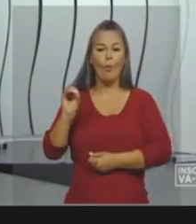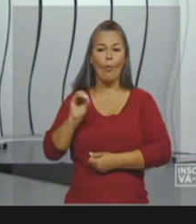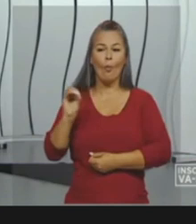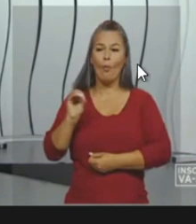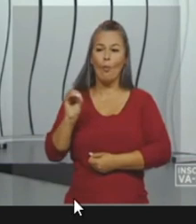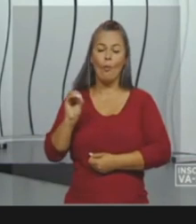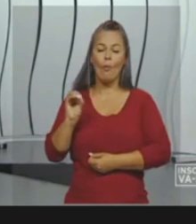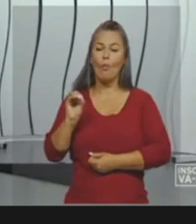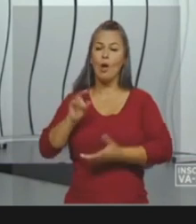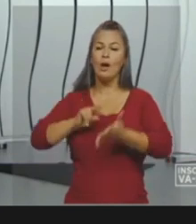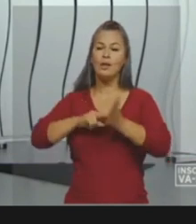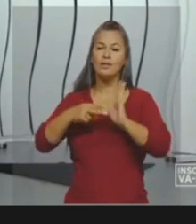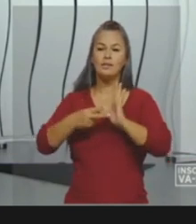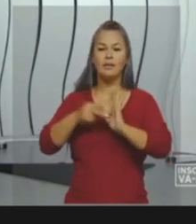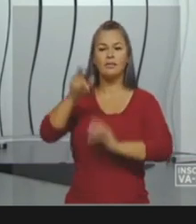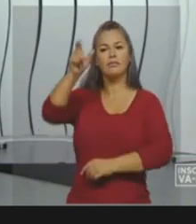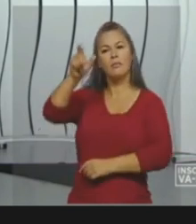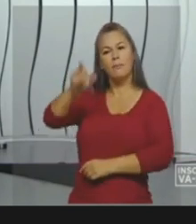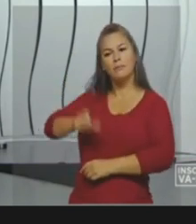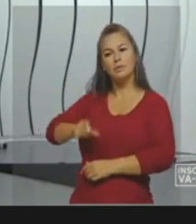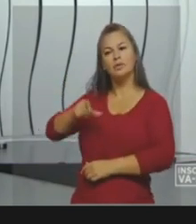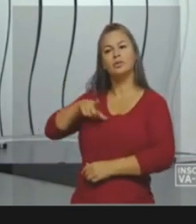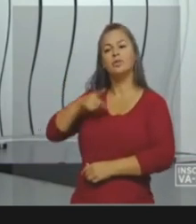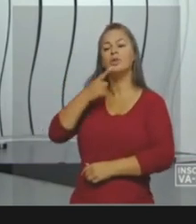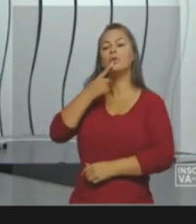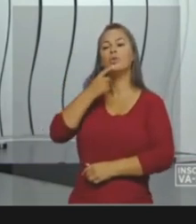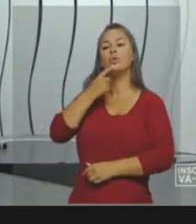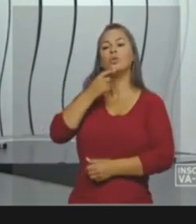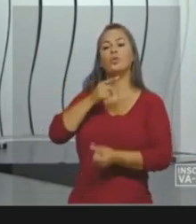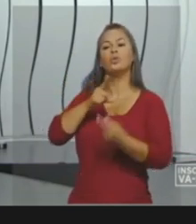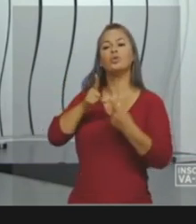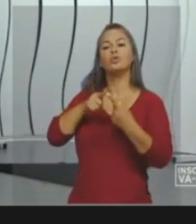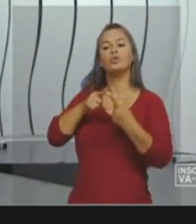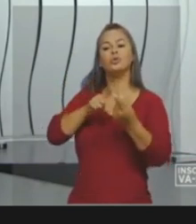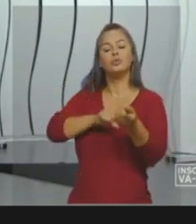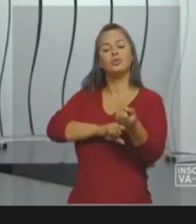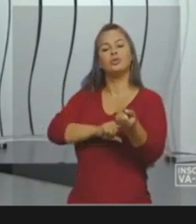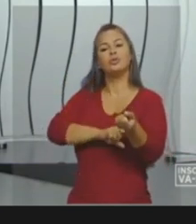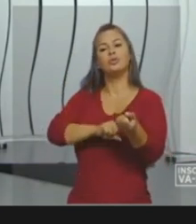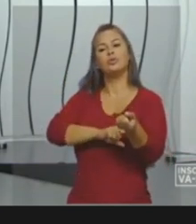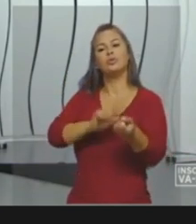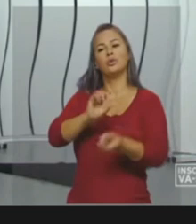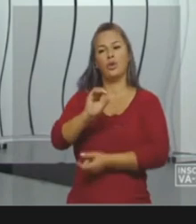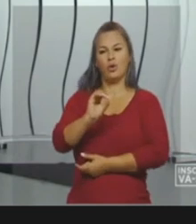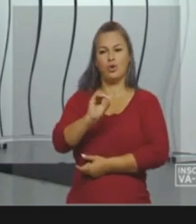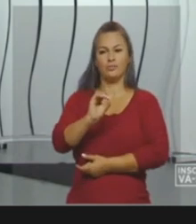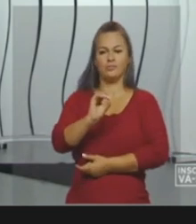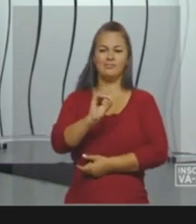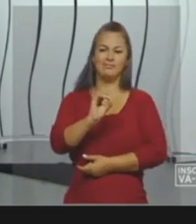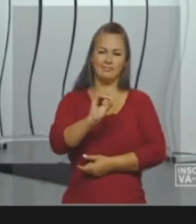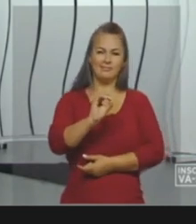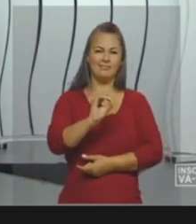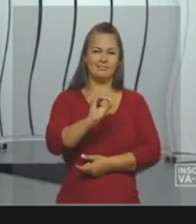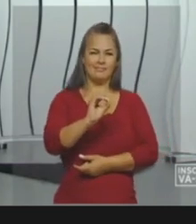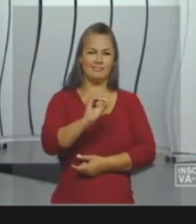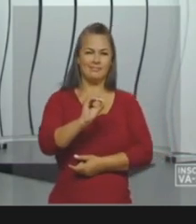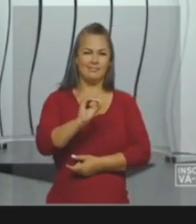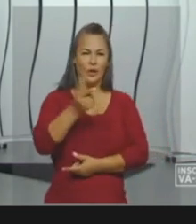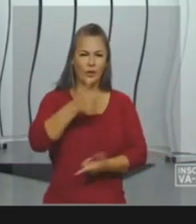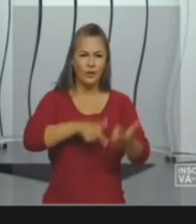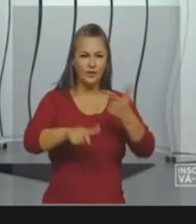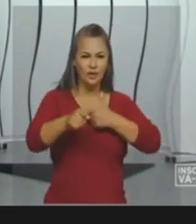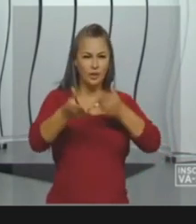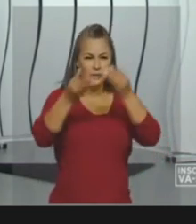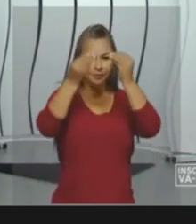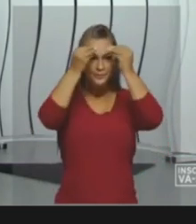tem nenhuma das duas proteínas, é o grupo sanguíneo do tipo O, ok? Essa é a ideia aí dos